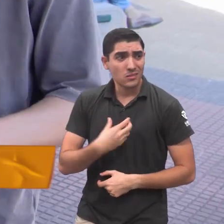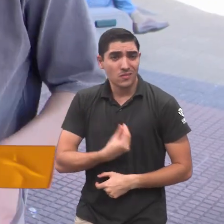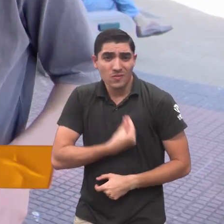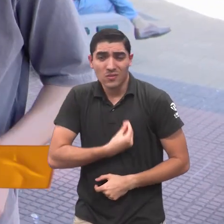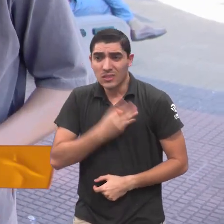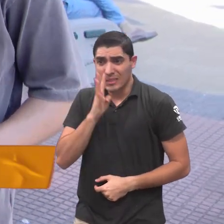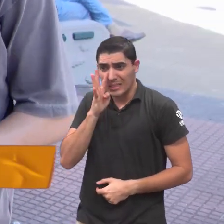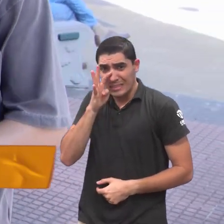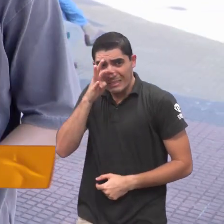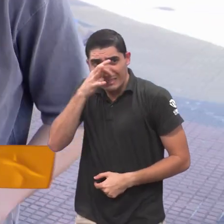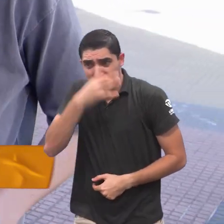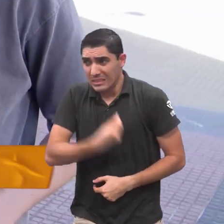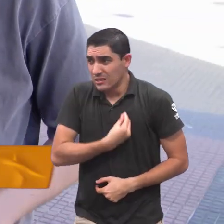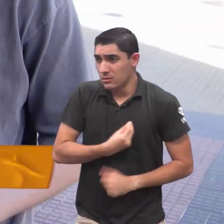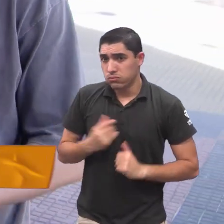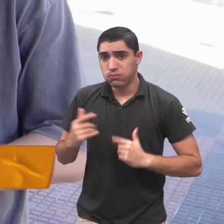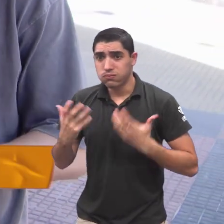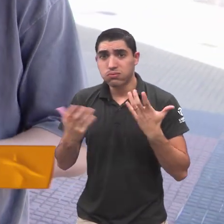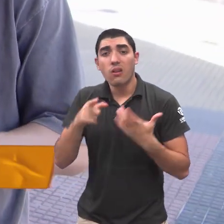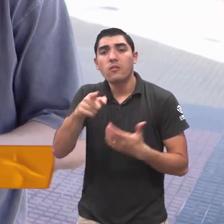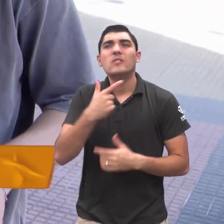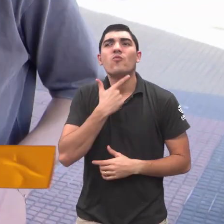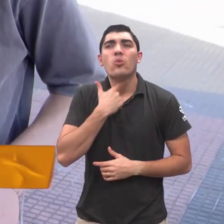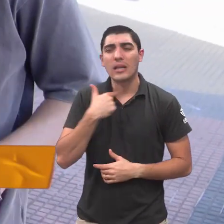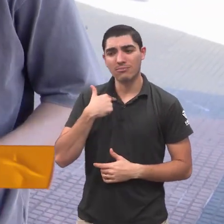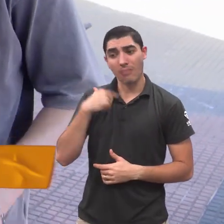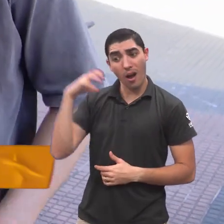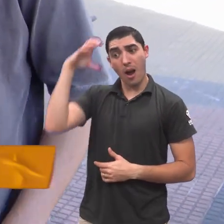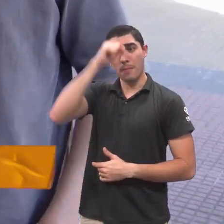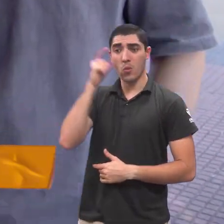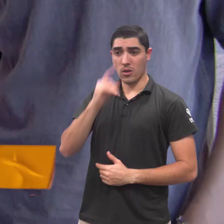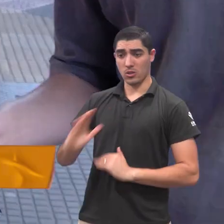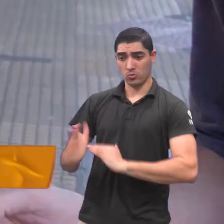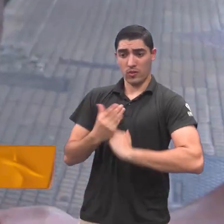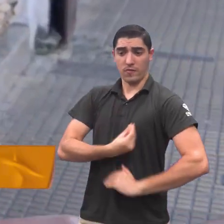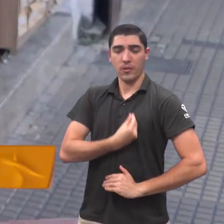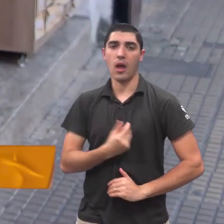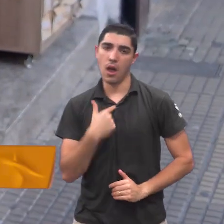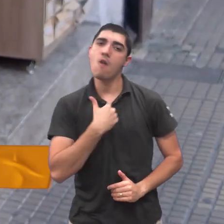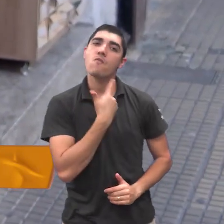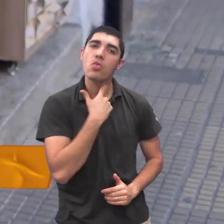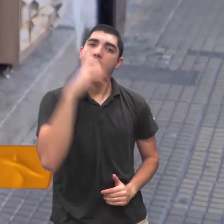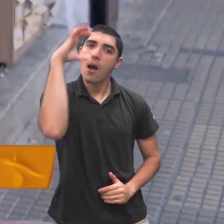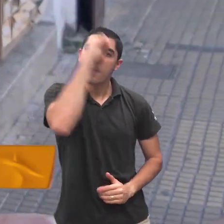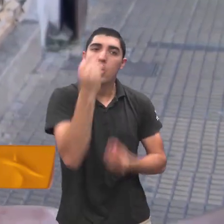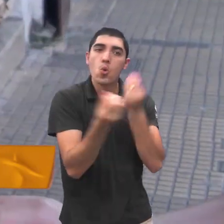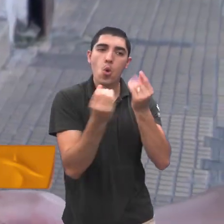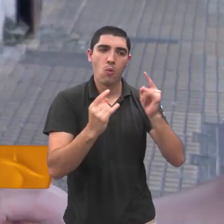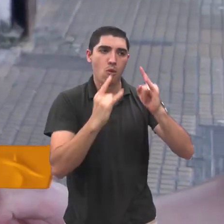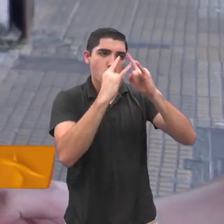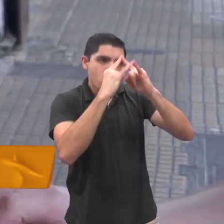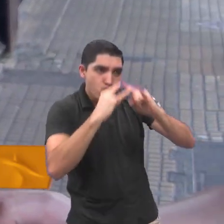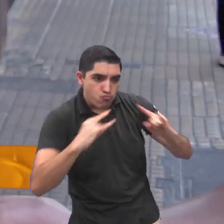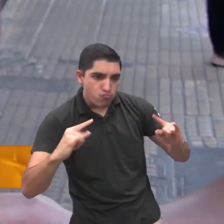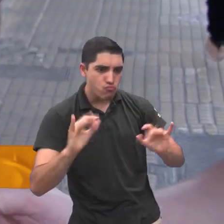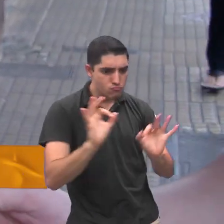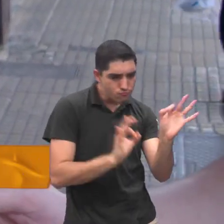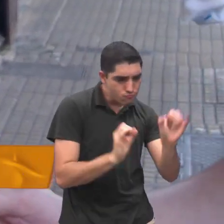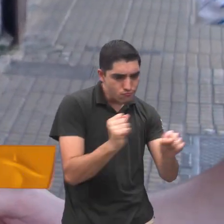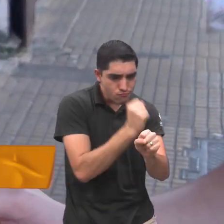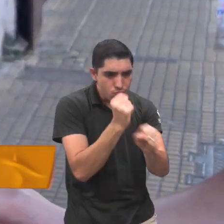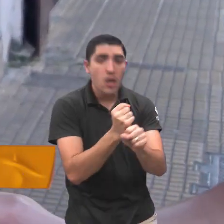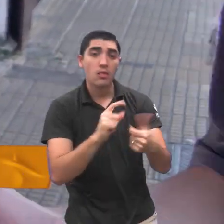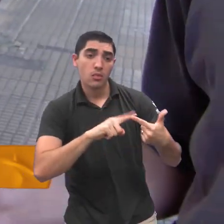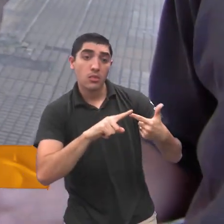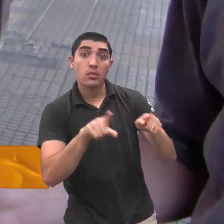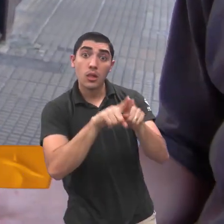sobrevivência, o que você gostaria de aprender para sair vivinho de lá? Montar uma barraca e também saber